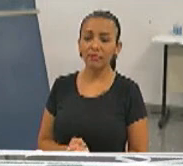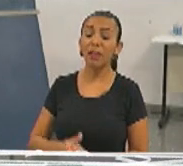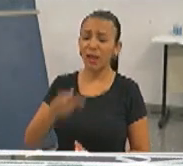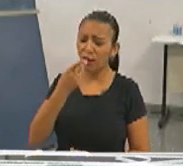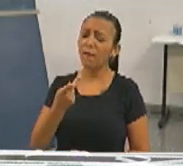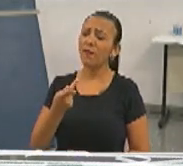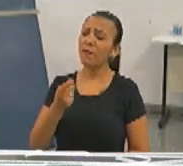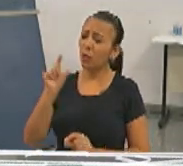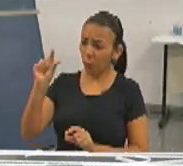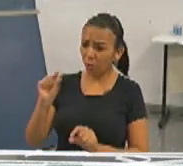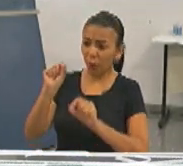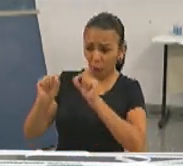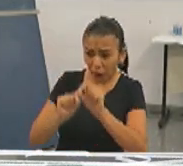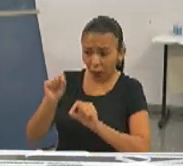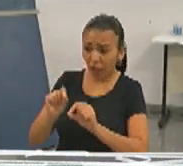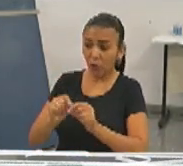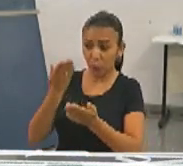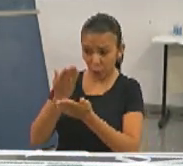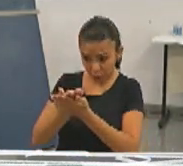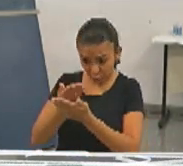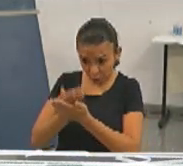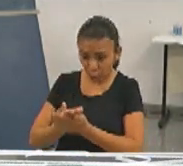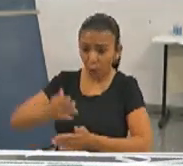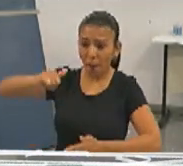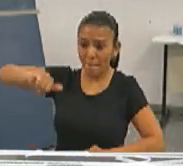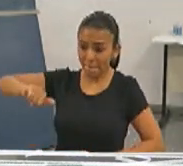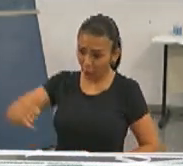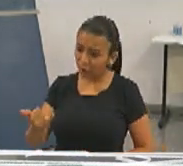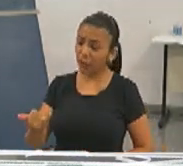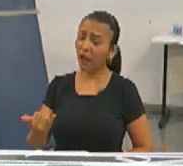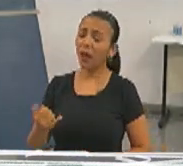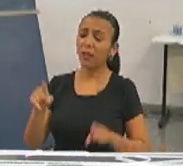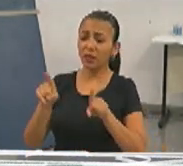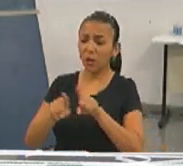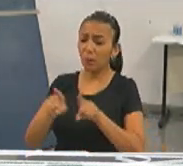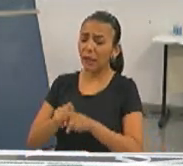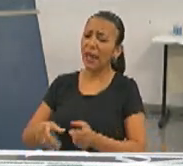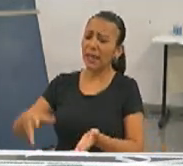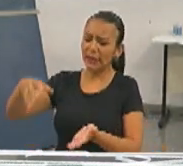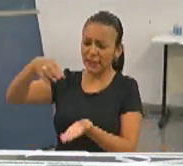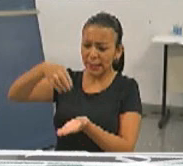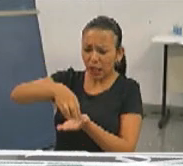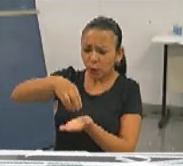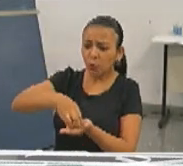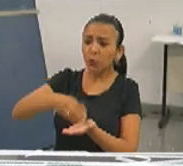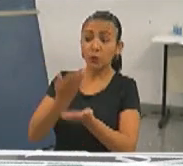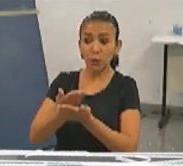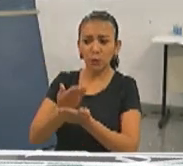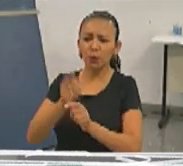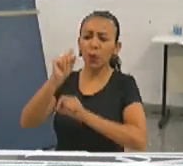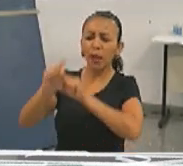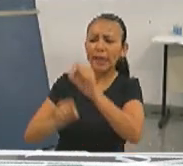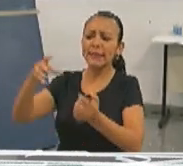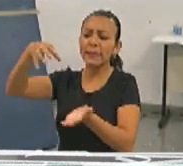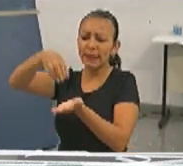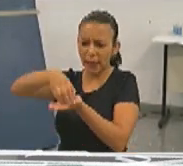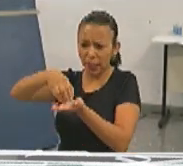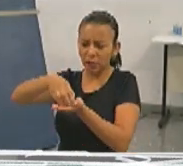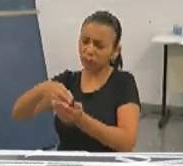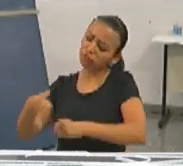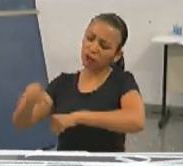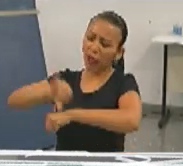sobre o centro de estudo também. Aproveitar, além de esclarecer esses pontos, falar sobre o centro de estudo. O centro de estudo era um